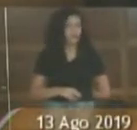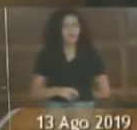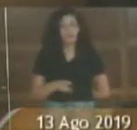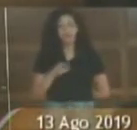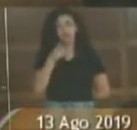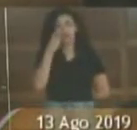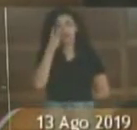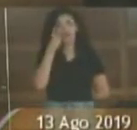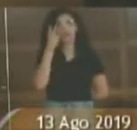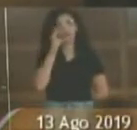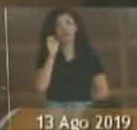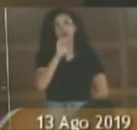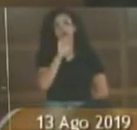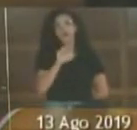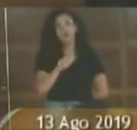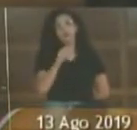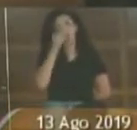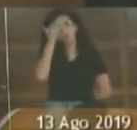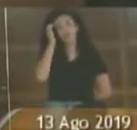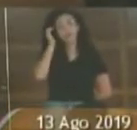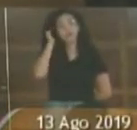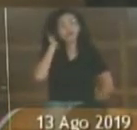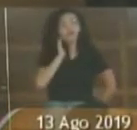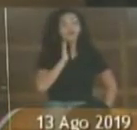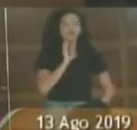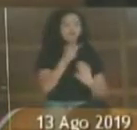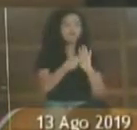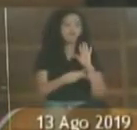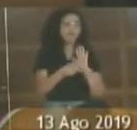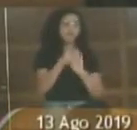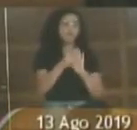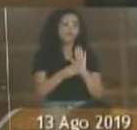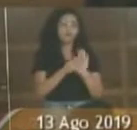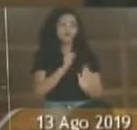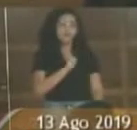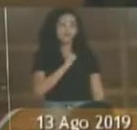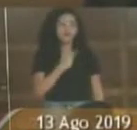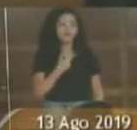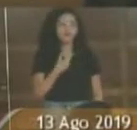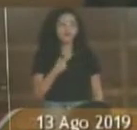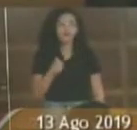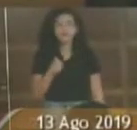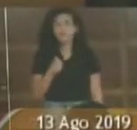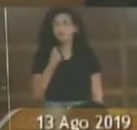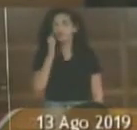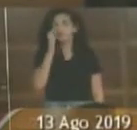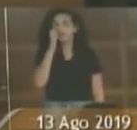Matérias do vereador Zé Augusto. Projeto de Decreto Legislativo número 026,